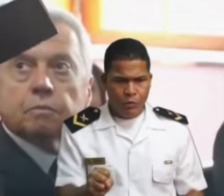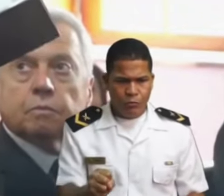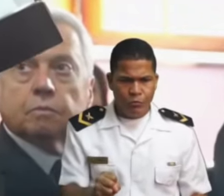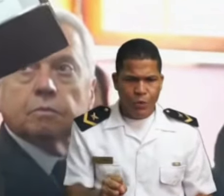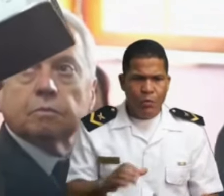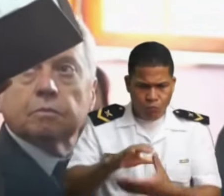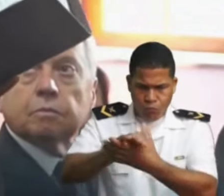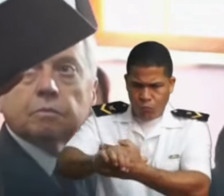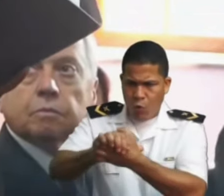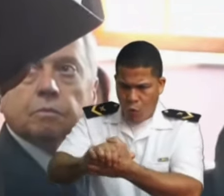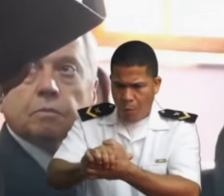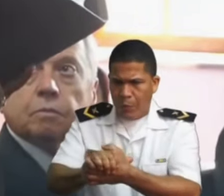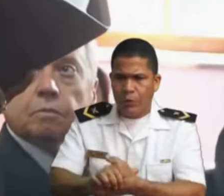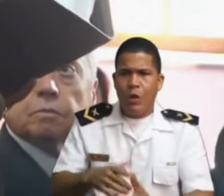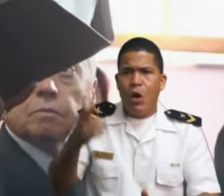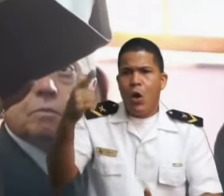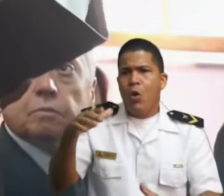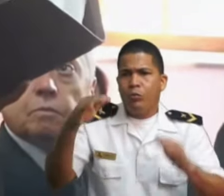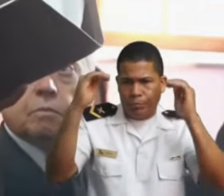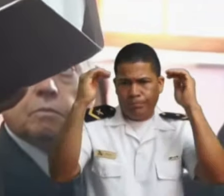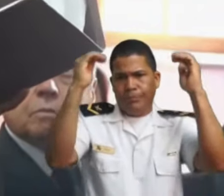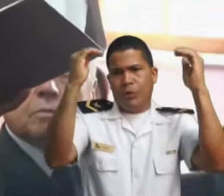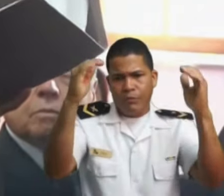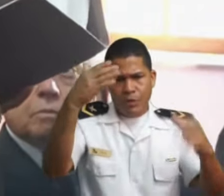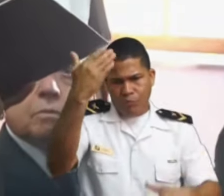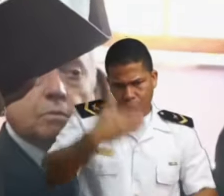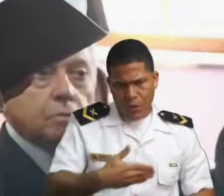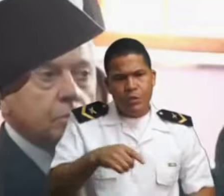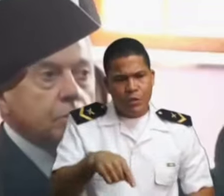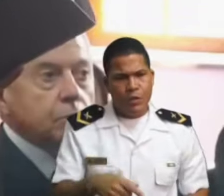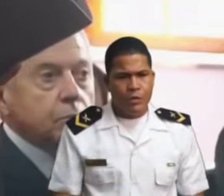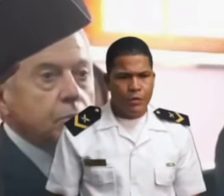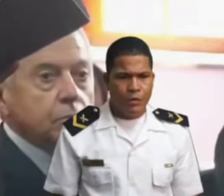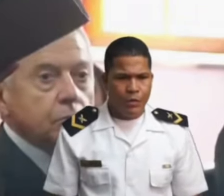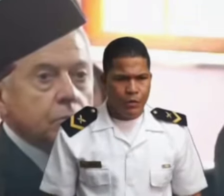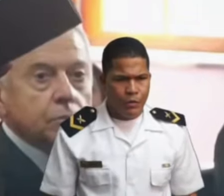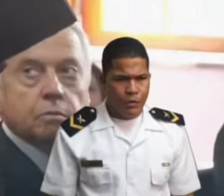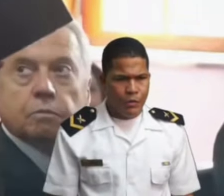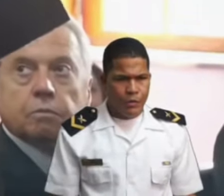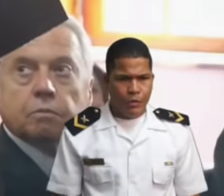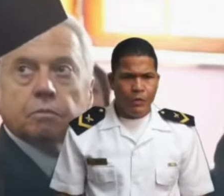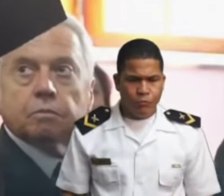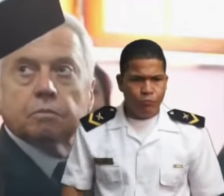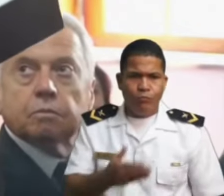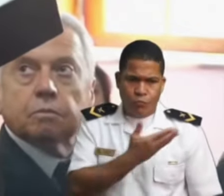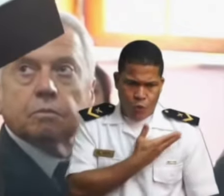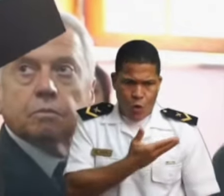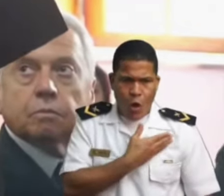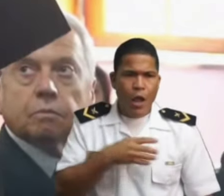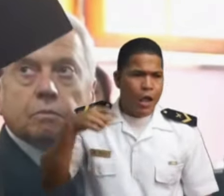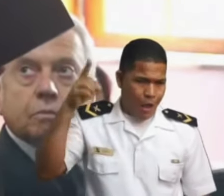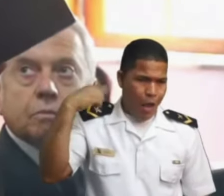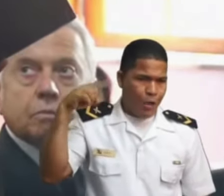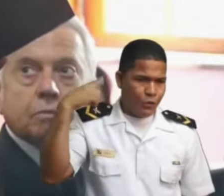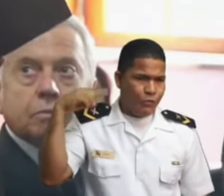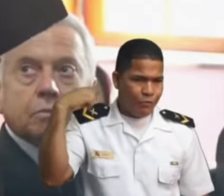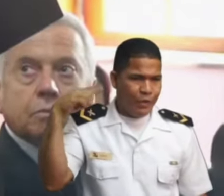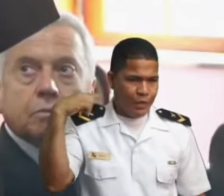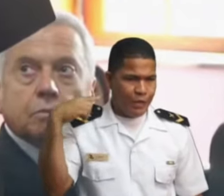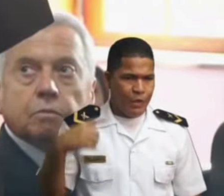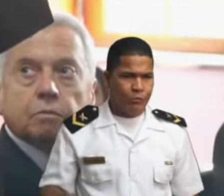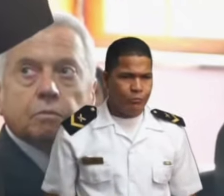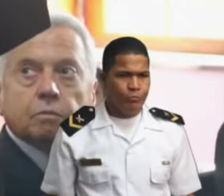eu cumprimento as demais autoridades presentes e já nominadas. Nobres colegas, advogados,